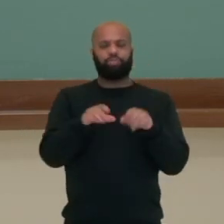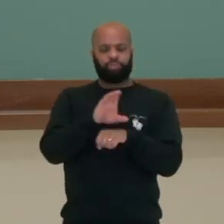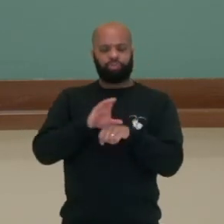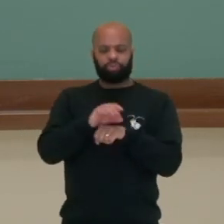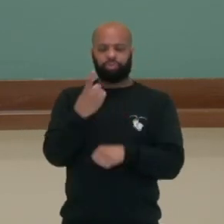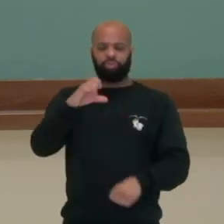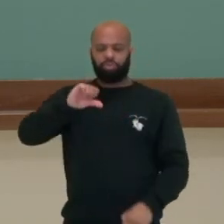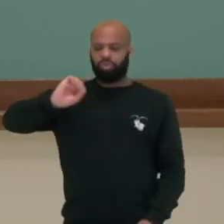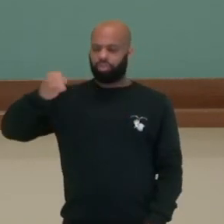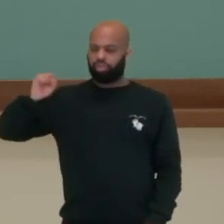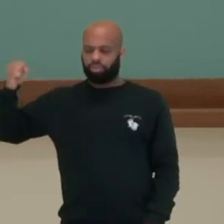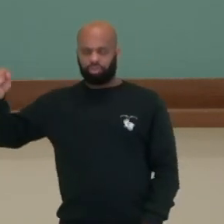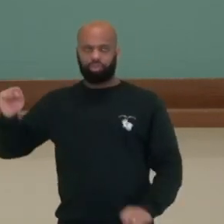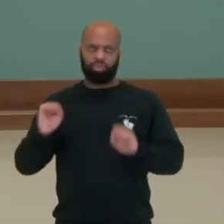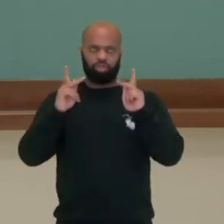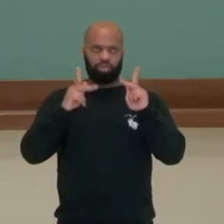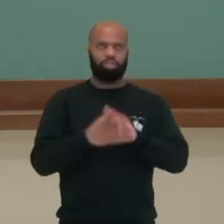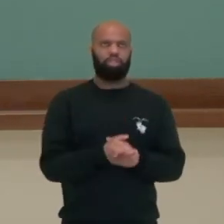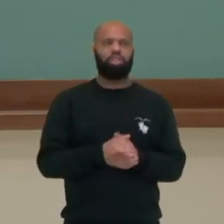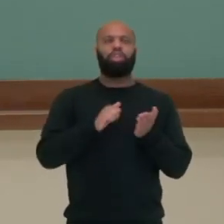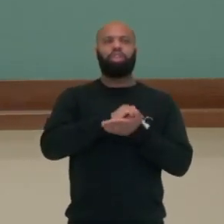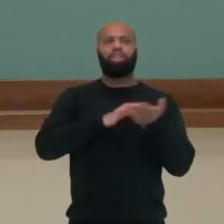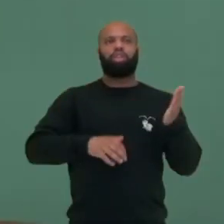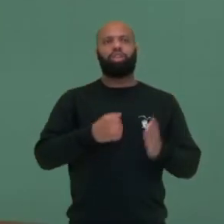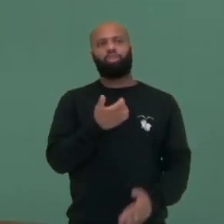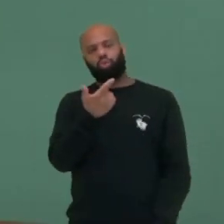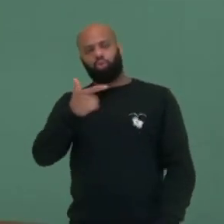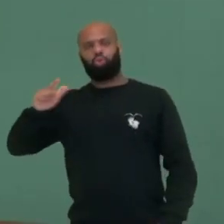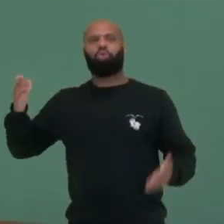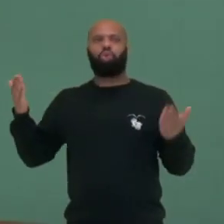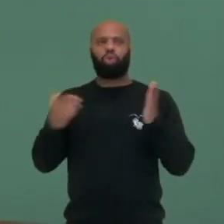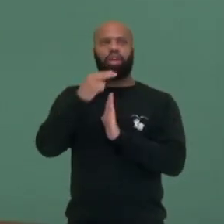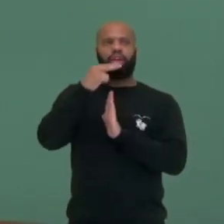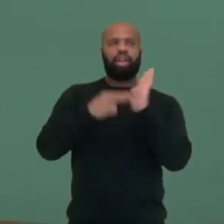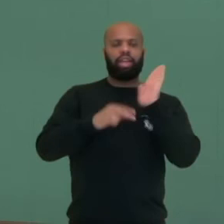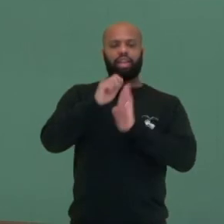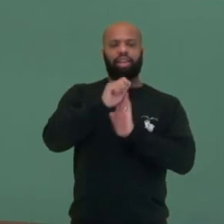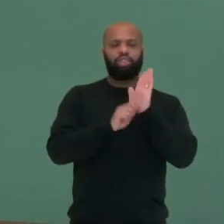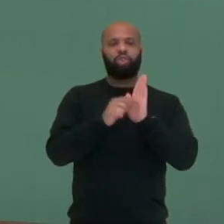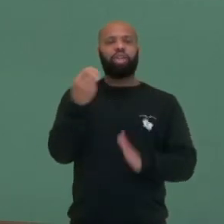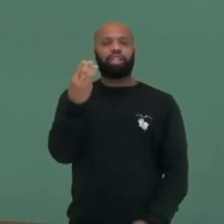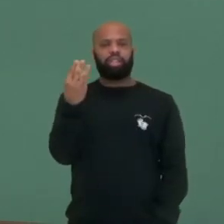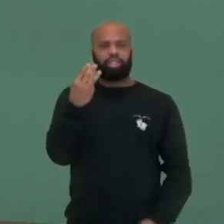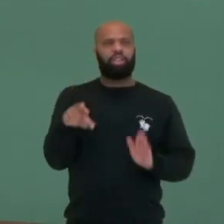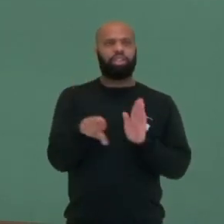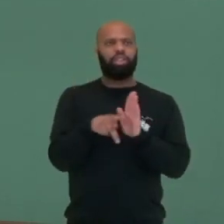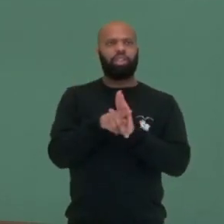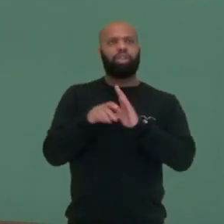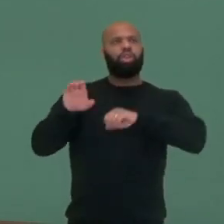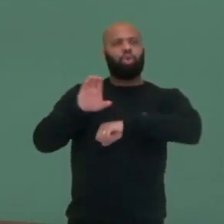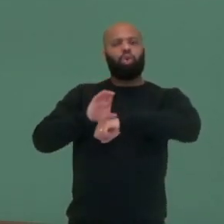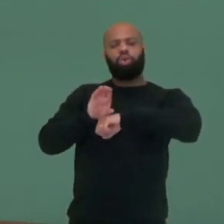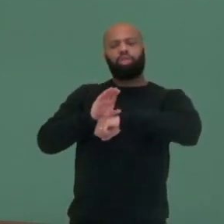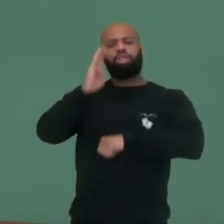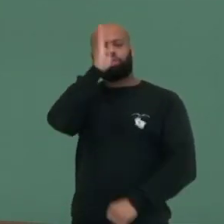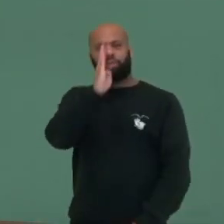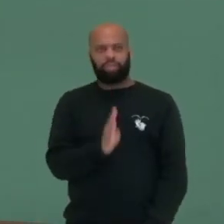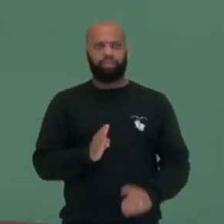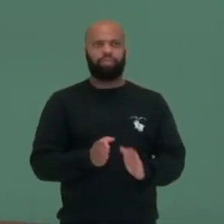de 1988. Exercício para você. Leia o artigo 3 comigo da Constituição do